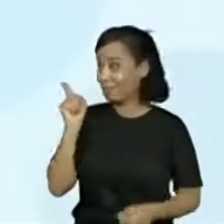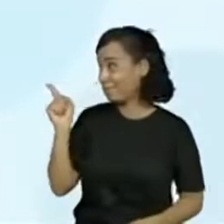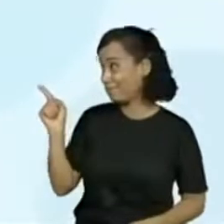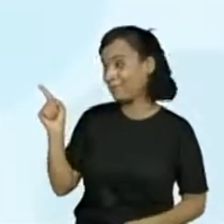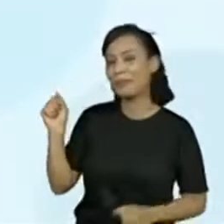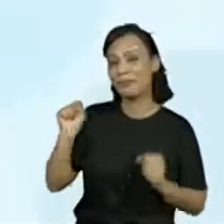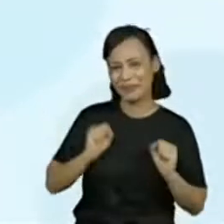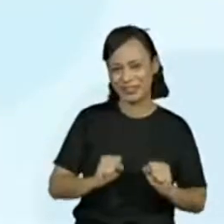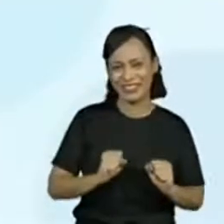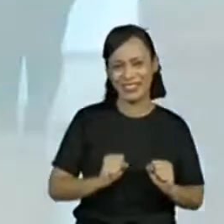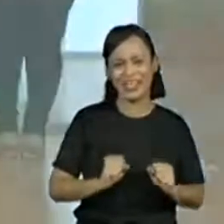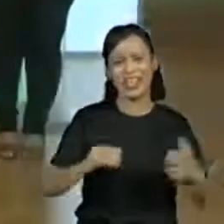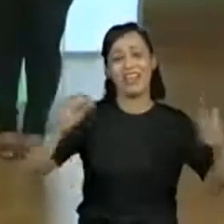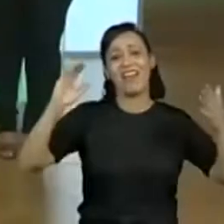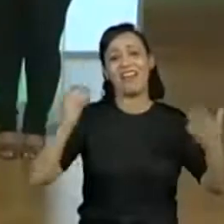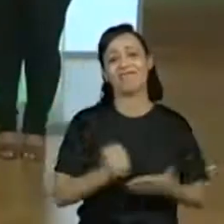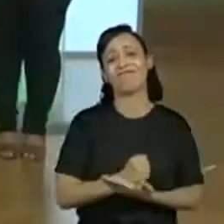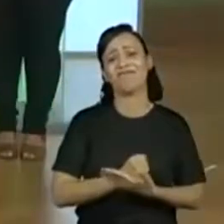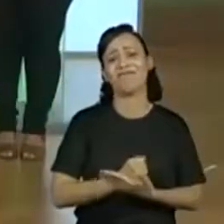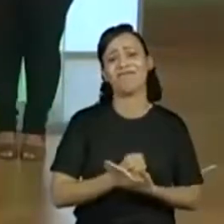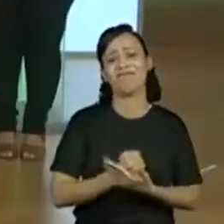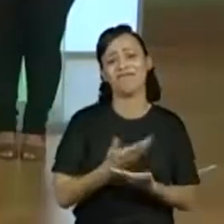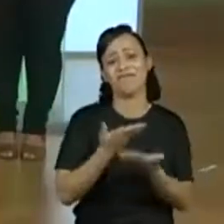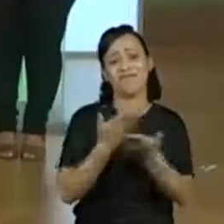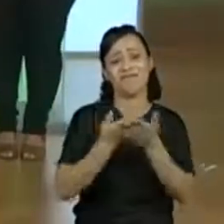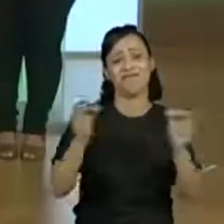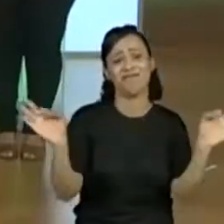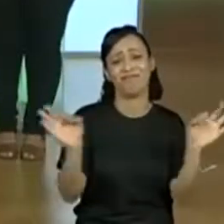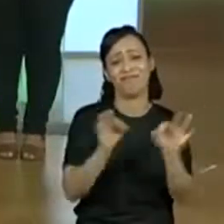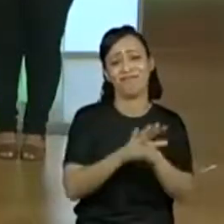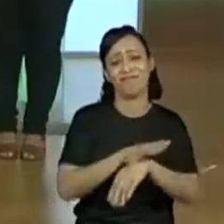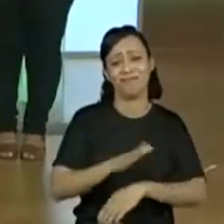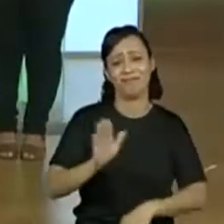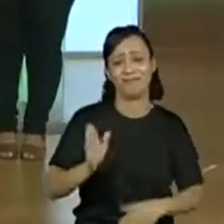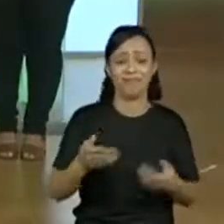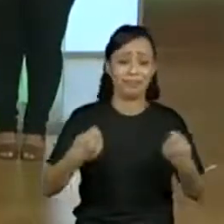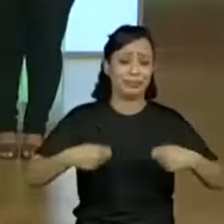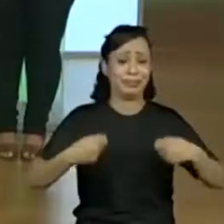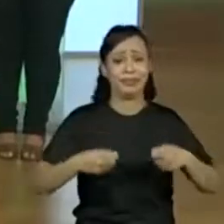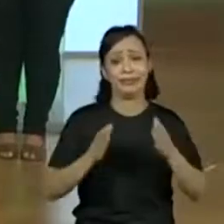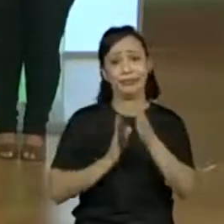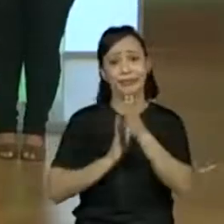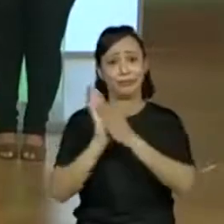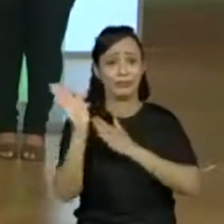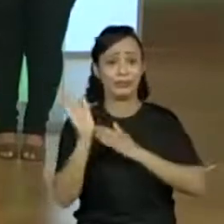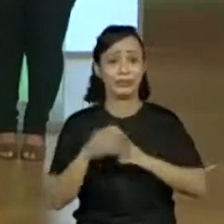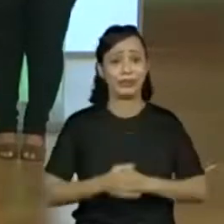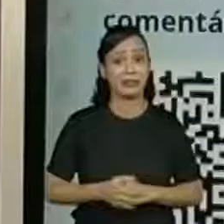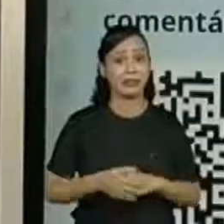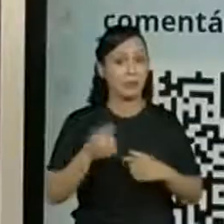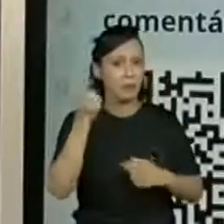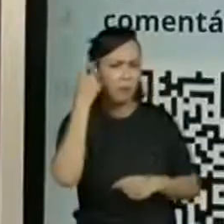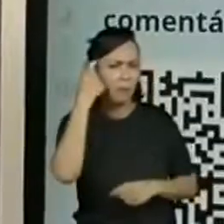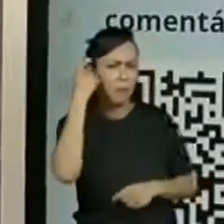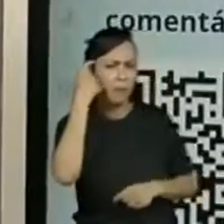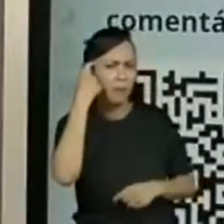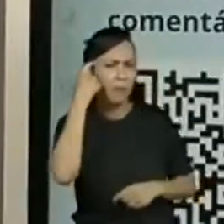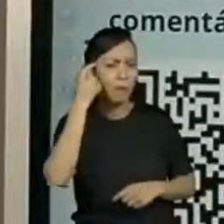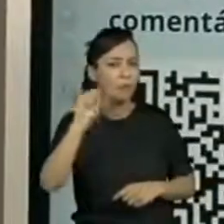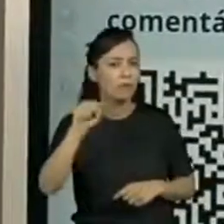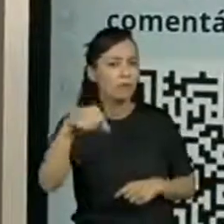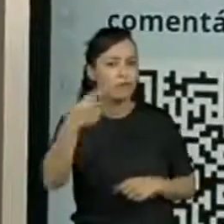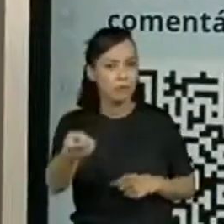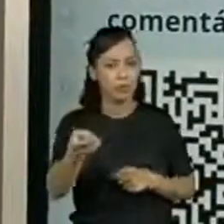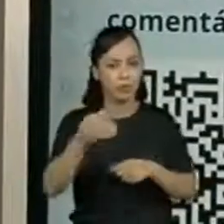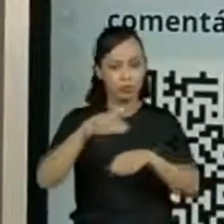Tá chegando a hora mais triste para já é hora de dar tchau a hora de dar tchau a hora da gente se diz pedir Então já vão pensando aí que a gente vai